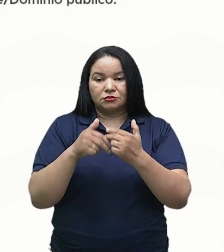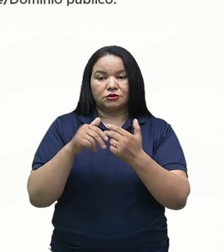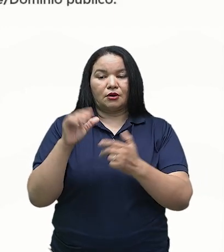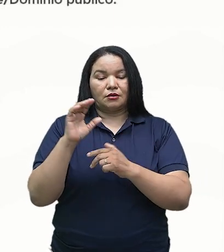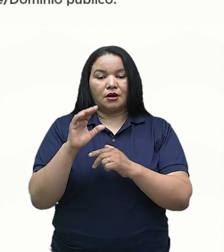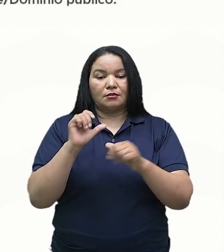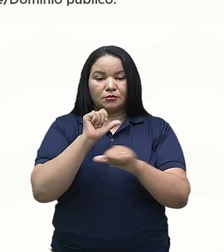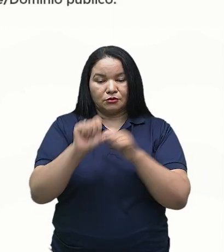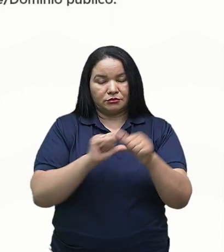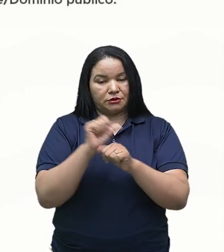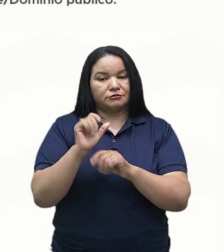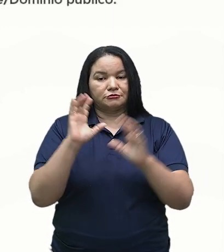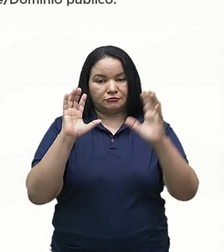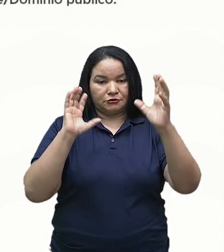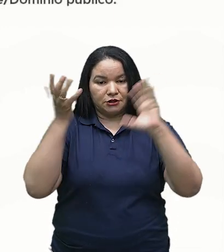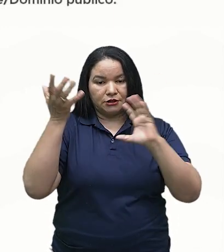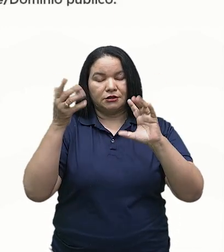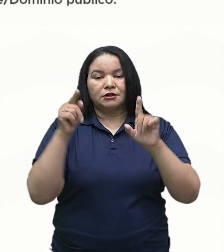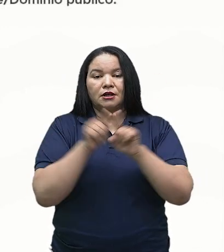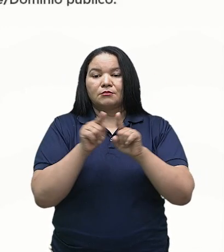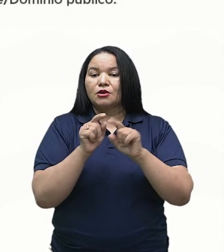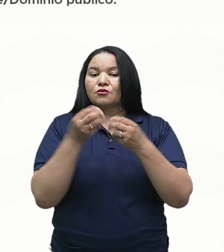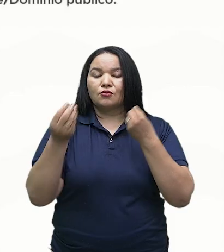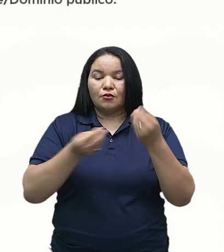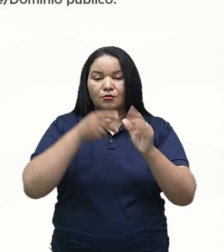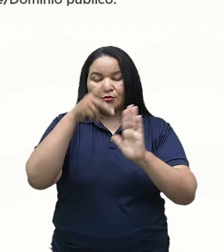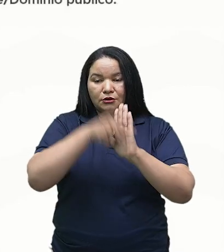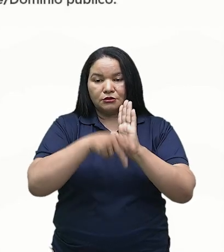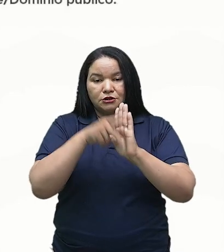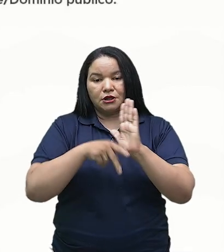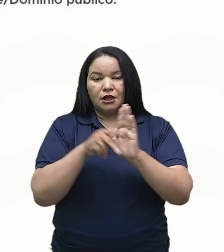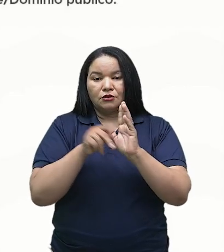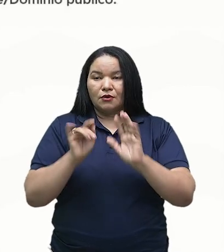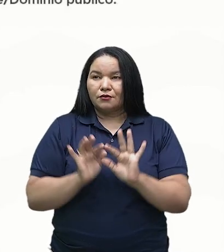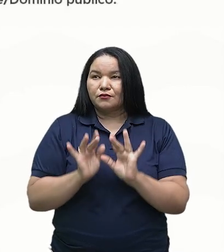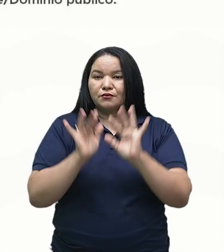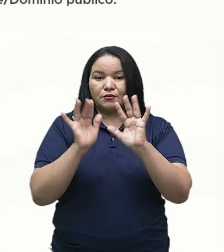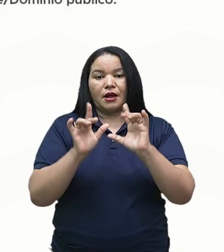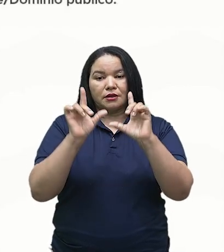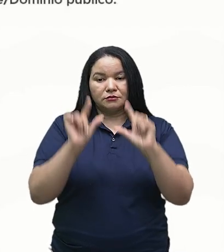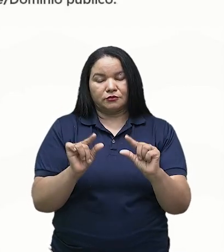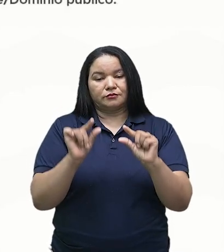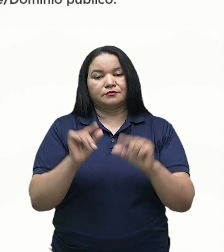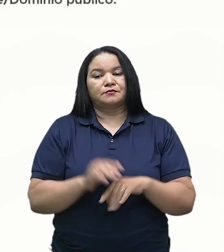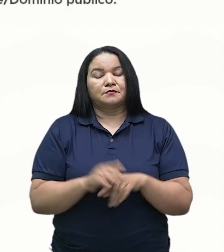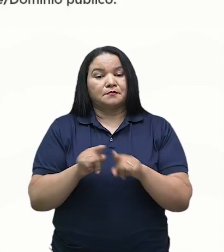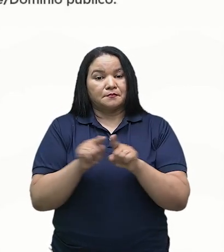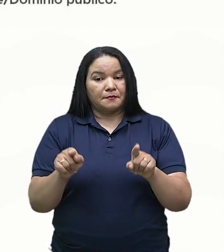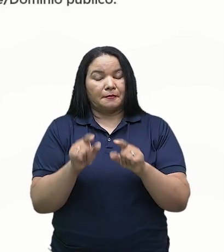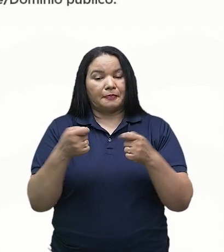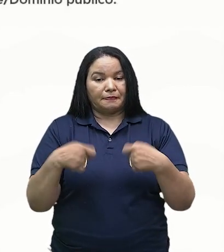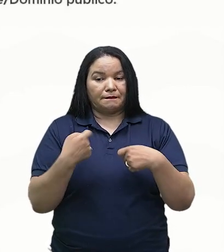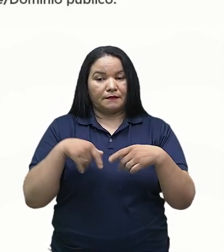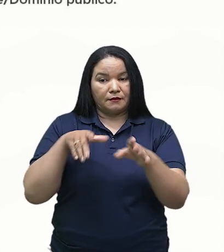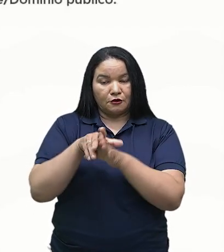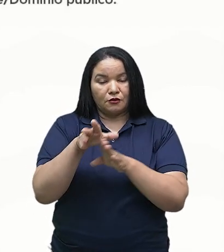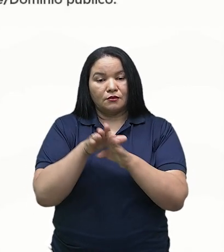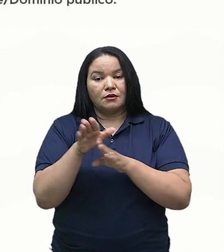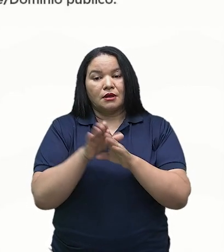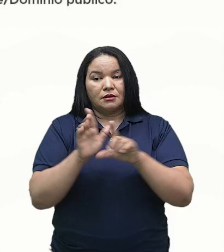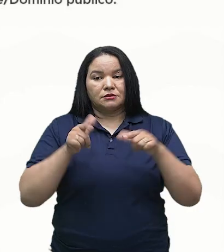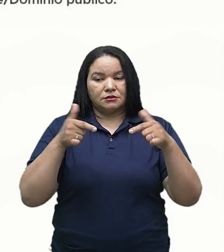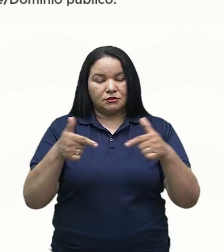as ações com relação a minimizar essas emissões de gases, alertando que a ação humana é a